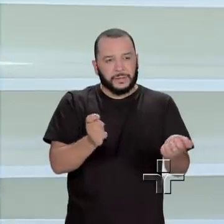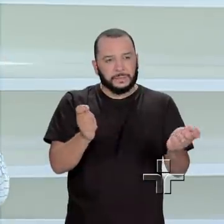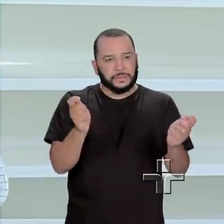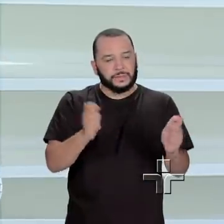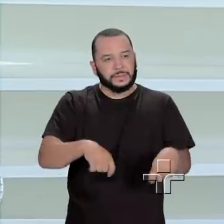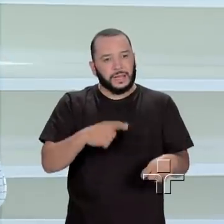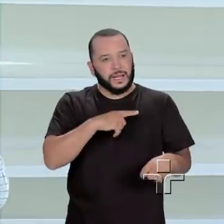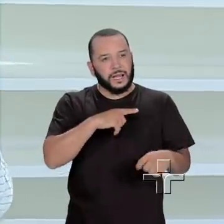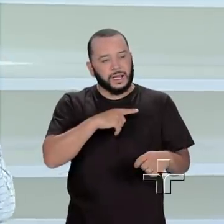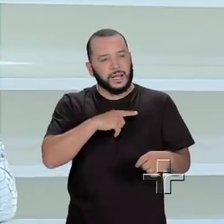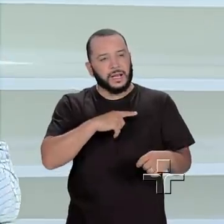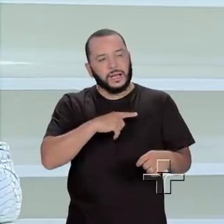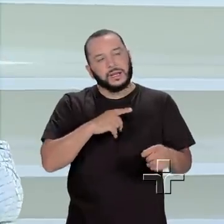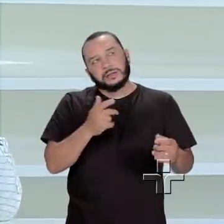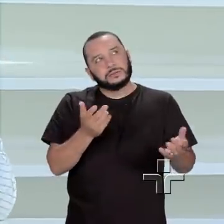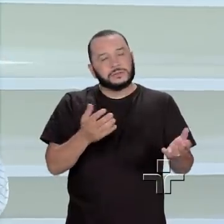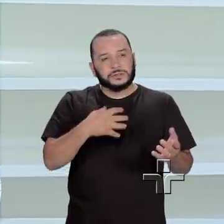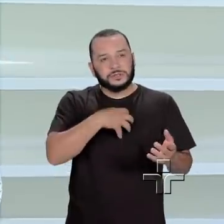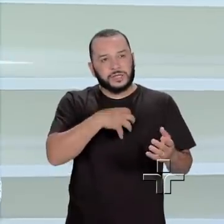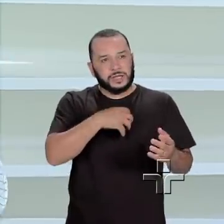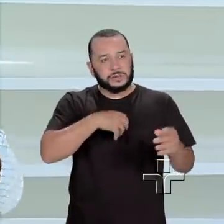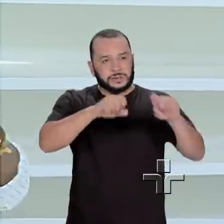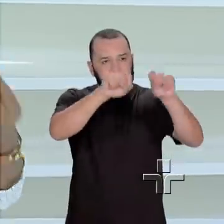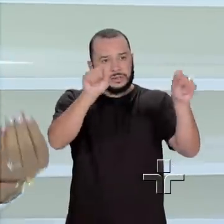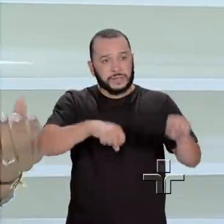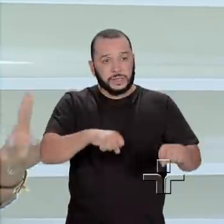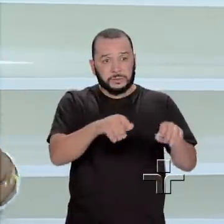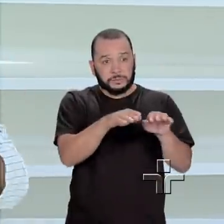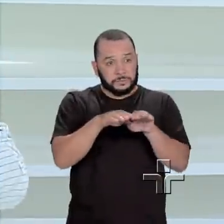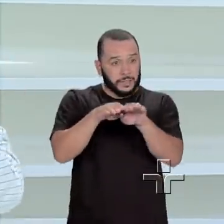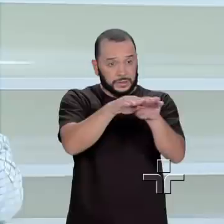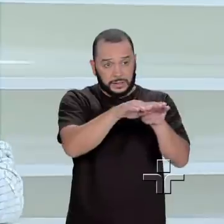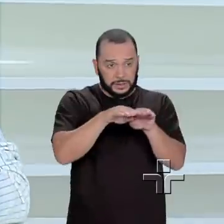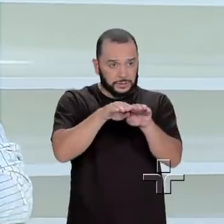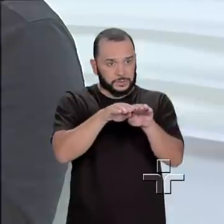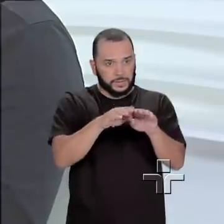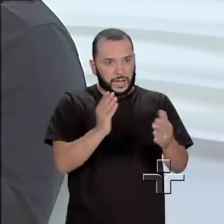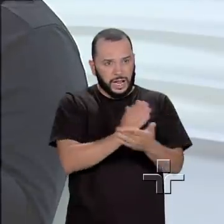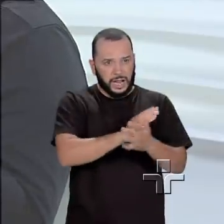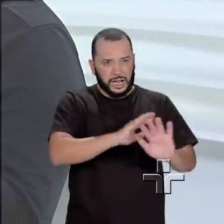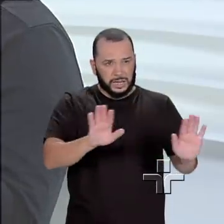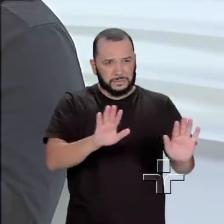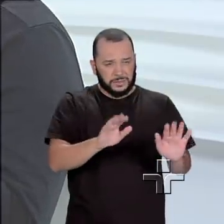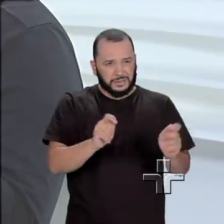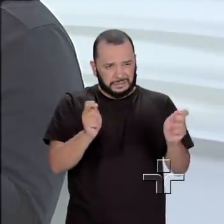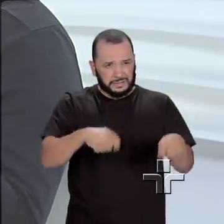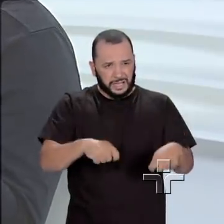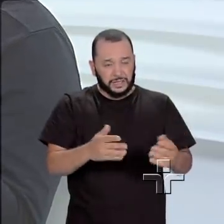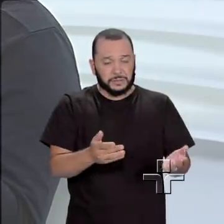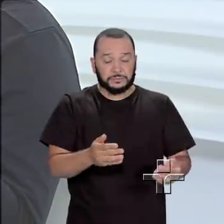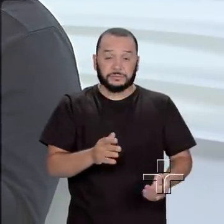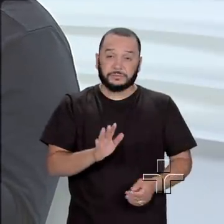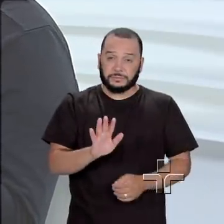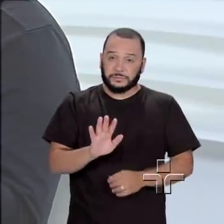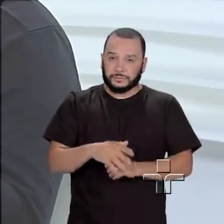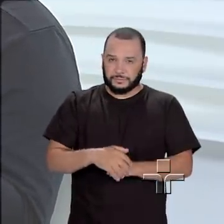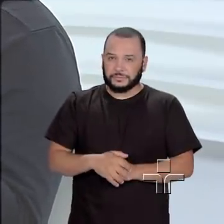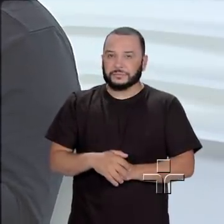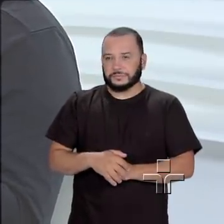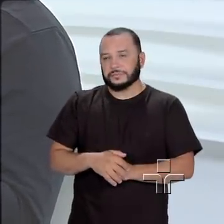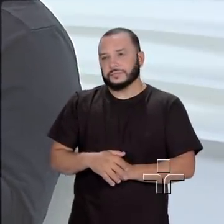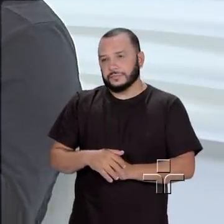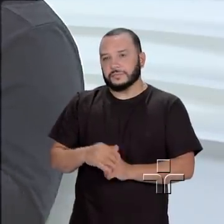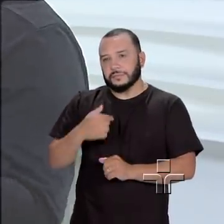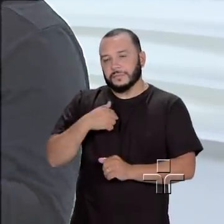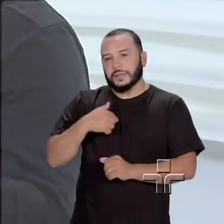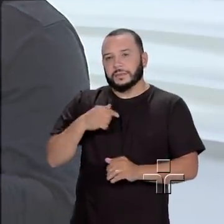sistema extremamente padronizado lá no passado? Essa é uma pergunta crítica e